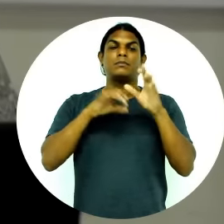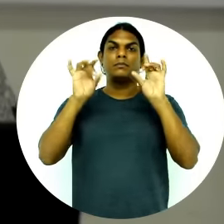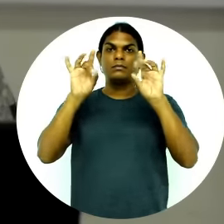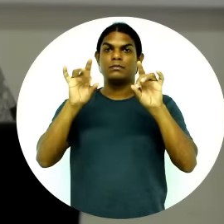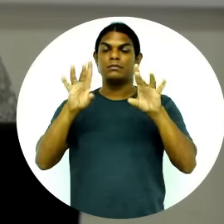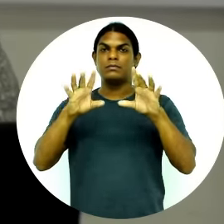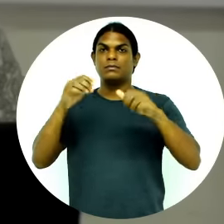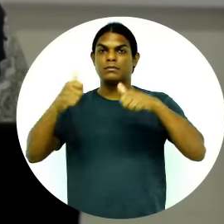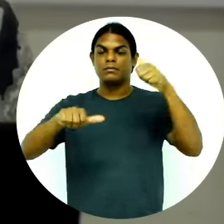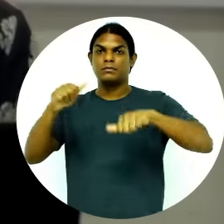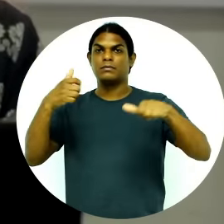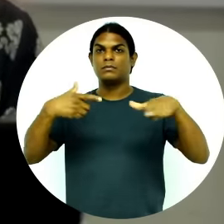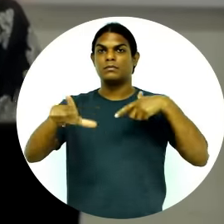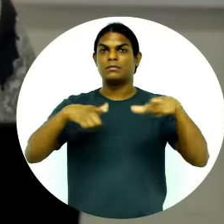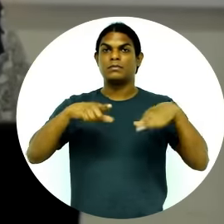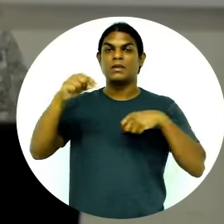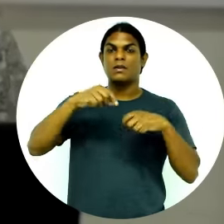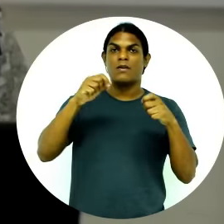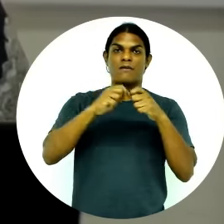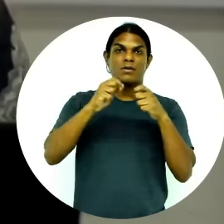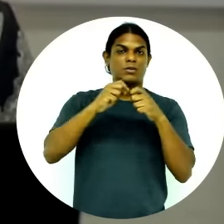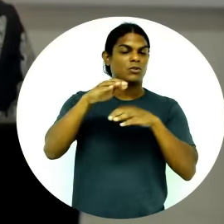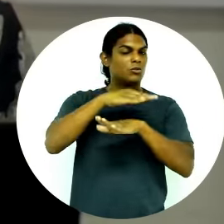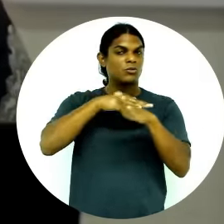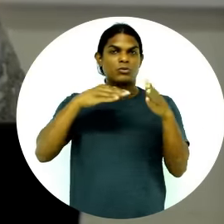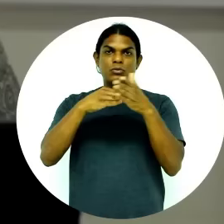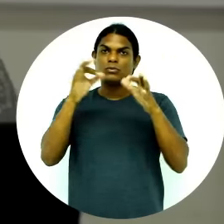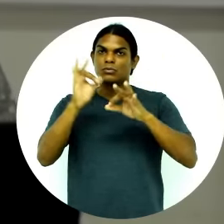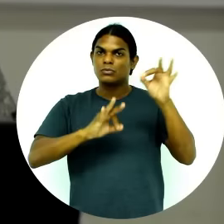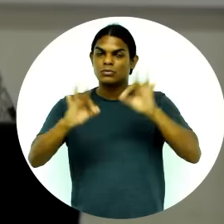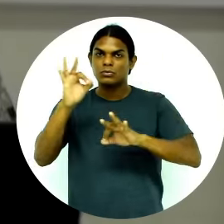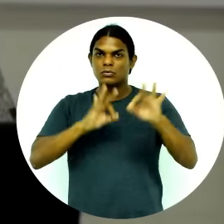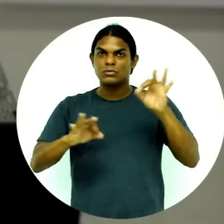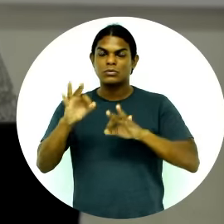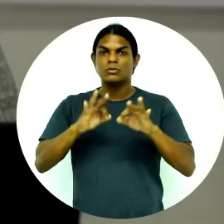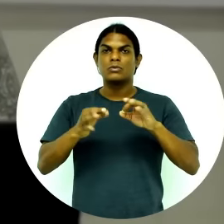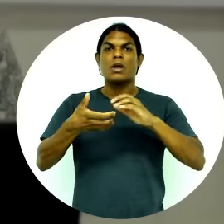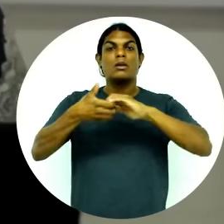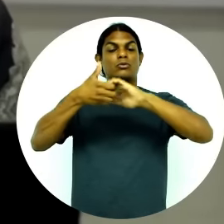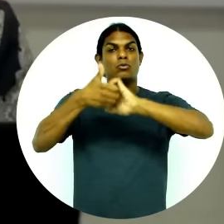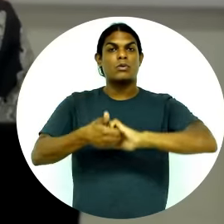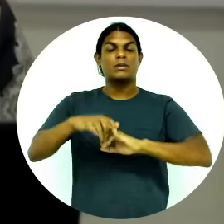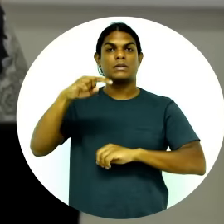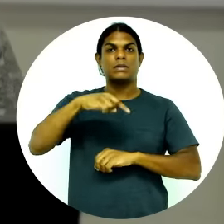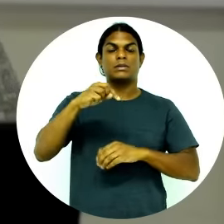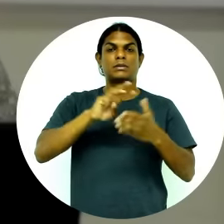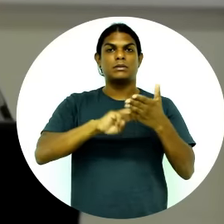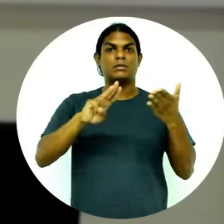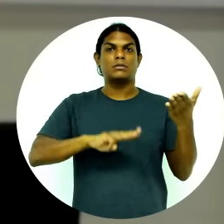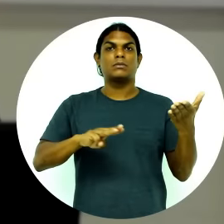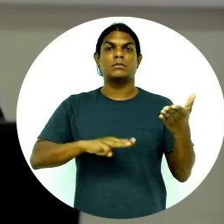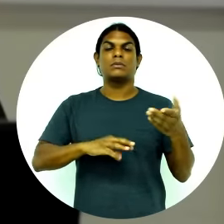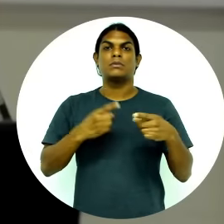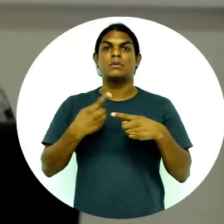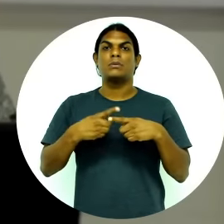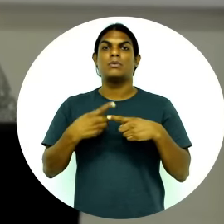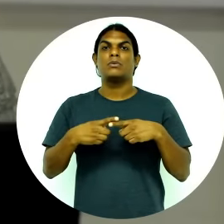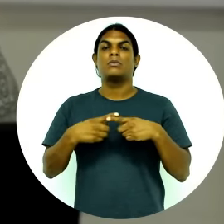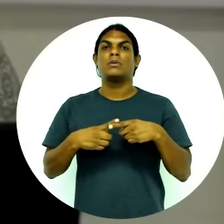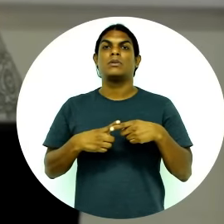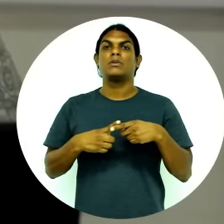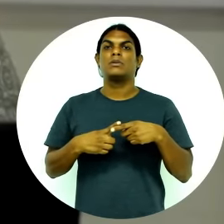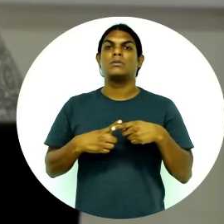um especialista em avaliação de desempenho e ele fará todo o processo. A grande vantagem desse método é